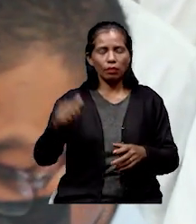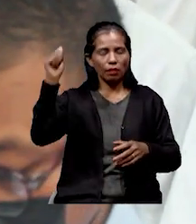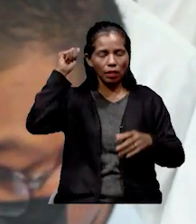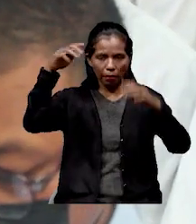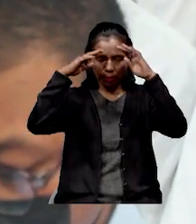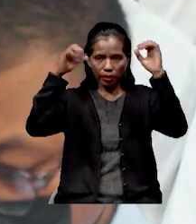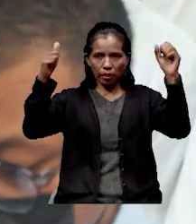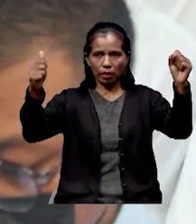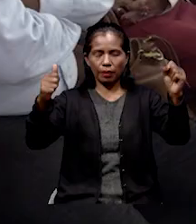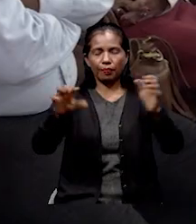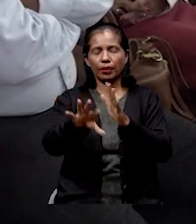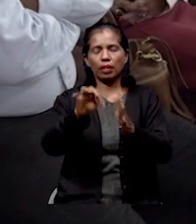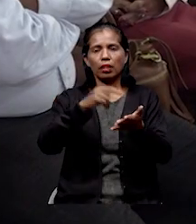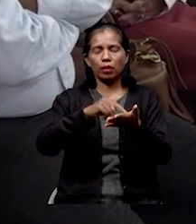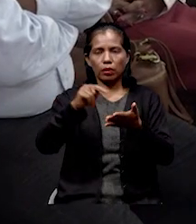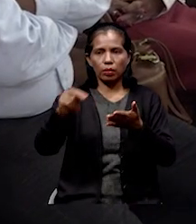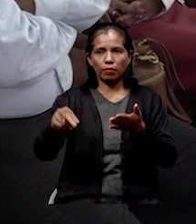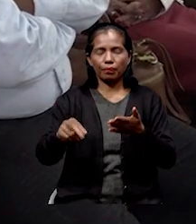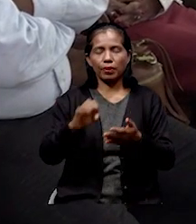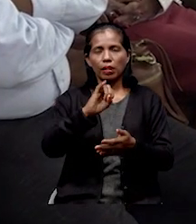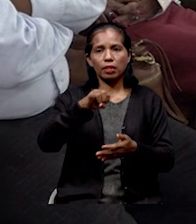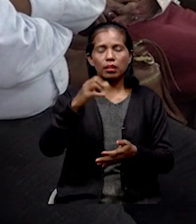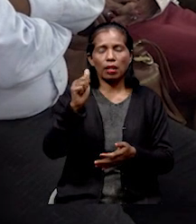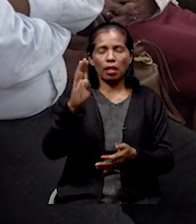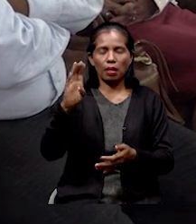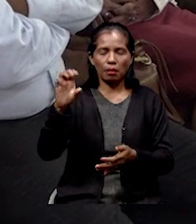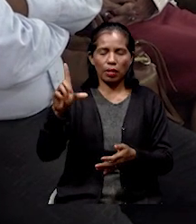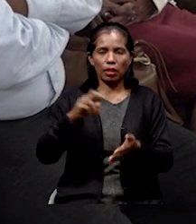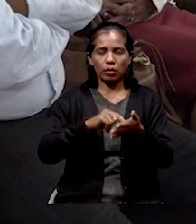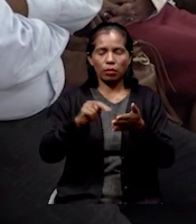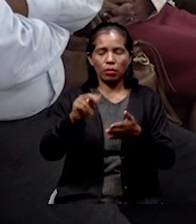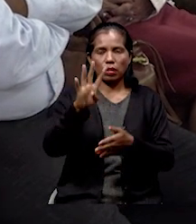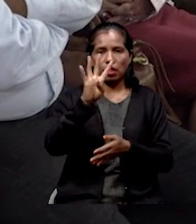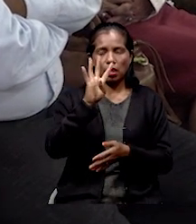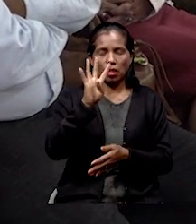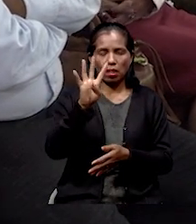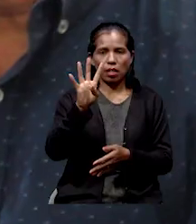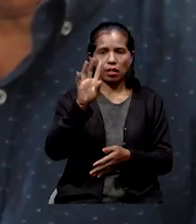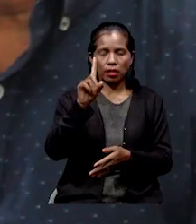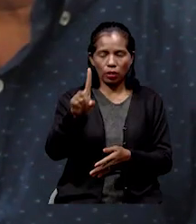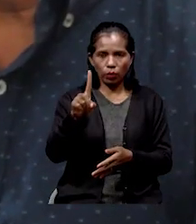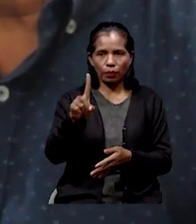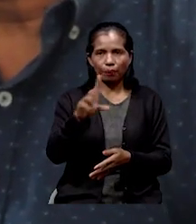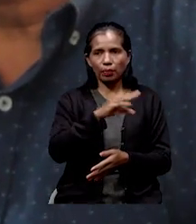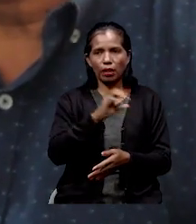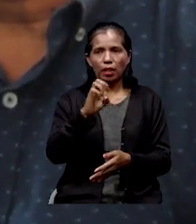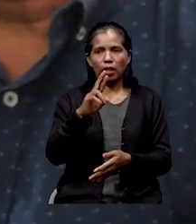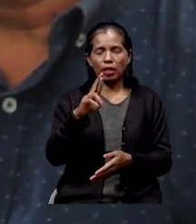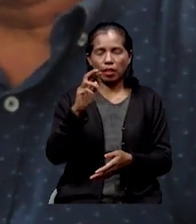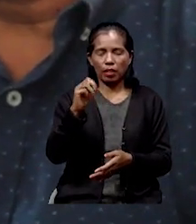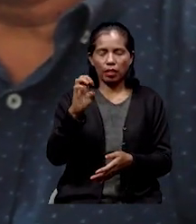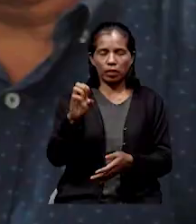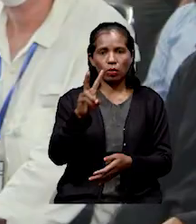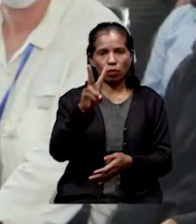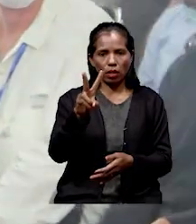Nebe dadaona numero sorteu makanesan Isabel Ferreira ho numero sorteu Ida Hermes da Rosa Correa Barros ho numero sorteu